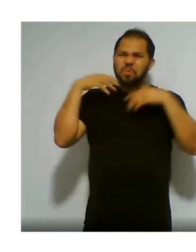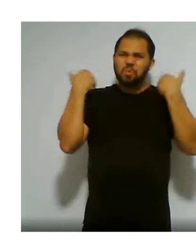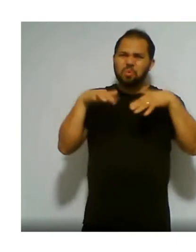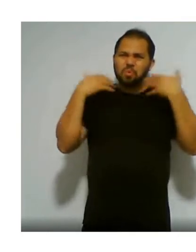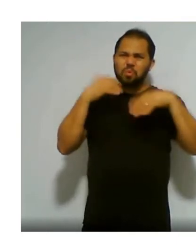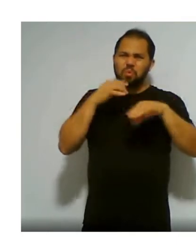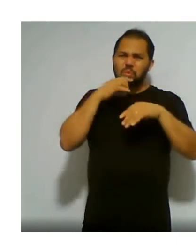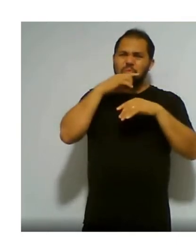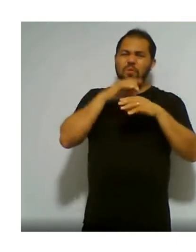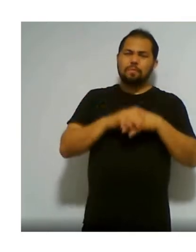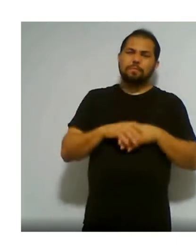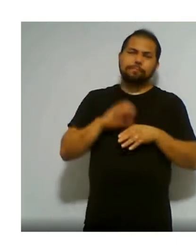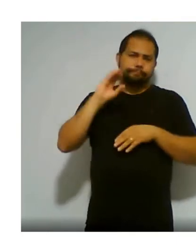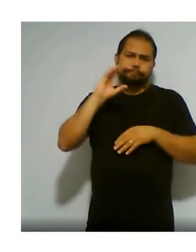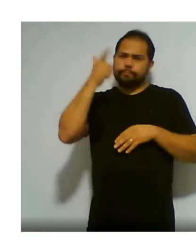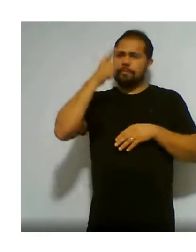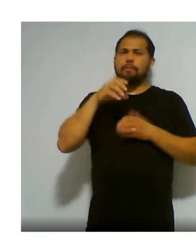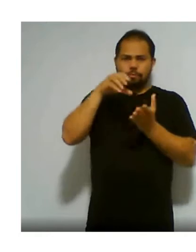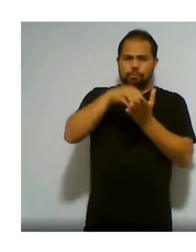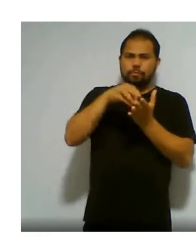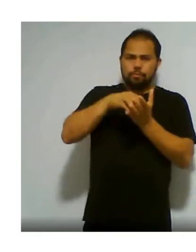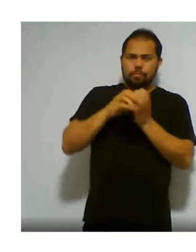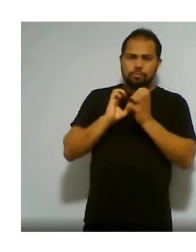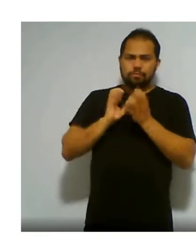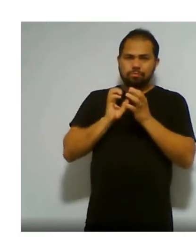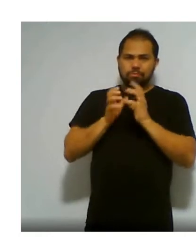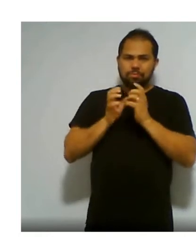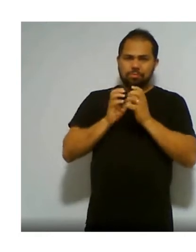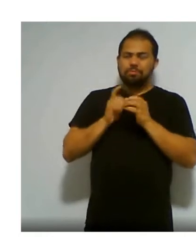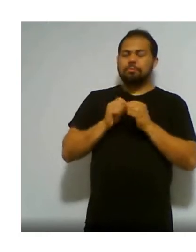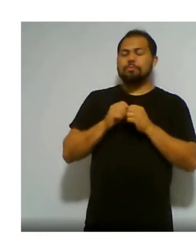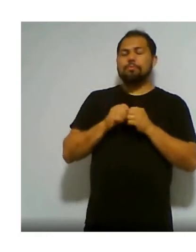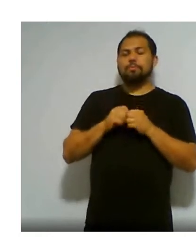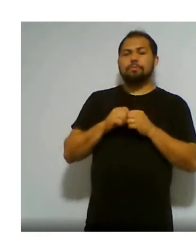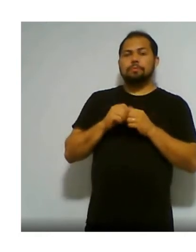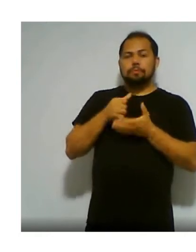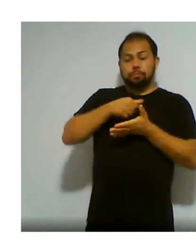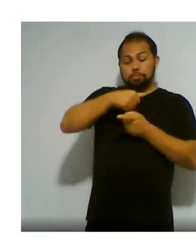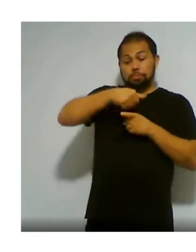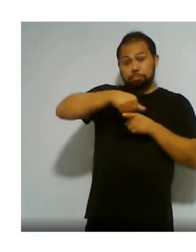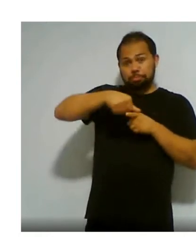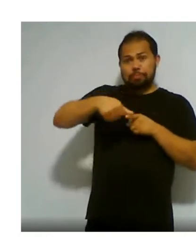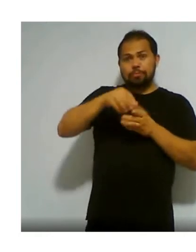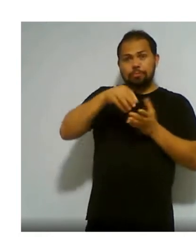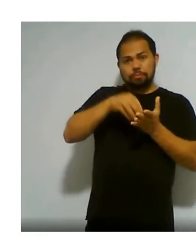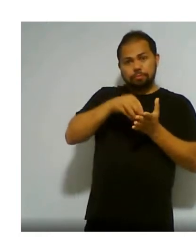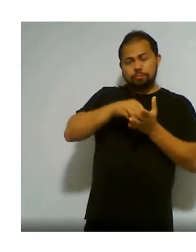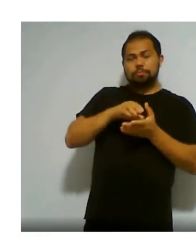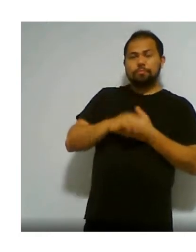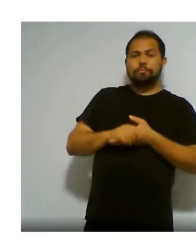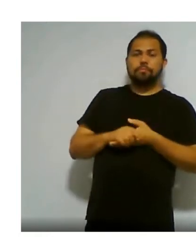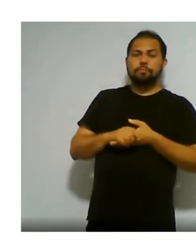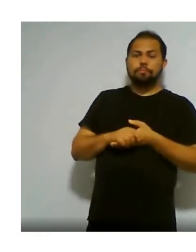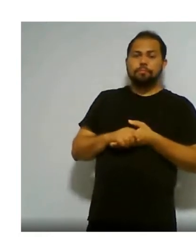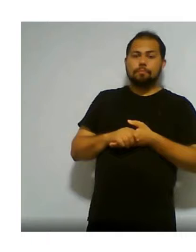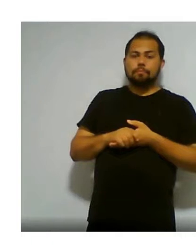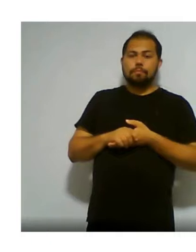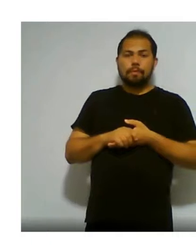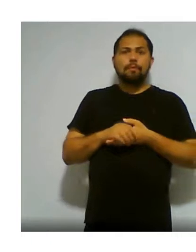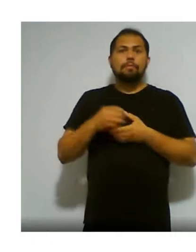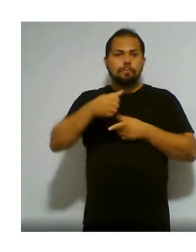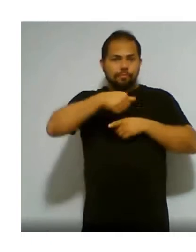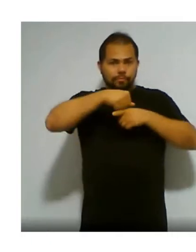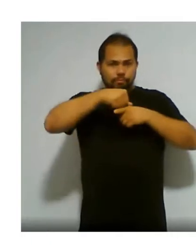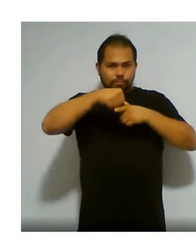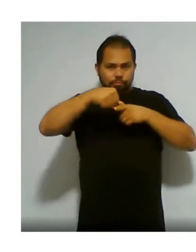Né? O processador é quem trabalha mais, então na pastilha lá do processador é onde esquenta mais. Então, idealmente você vai passar a pasta térmica aqui.